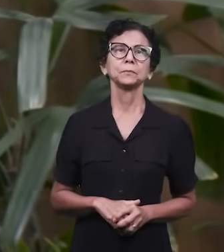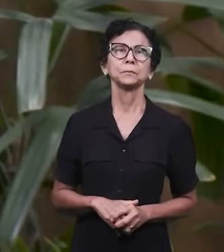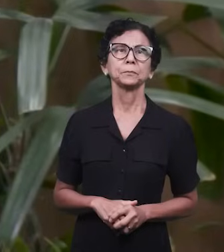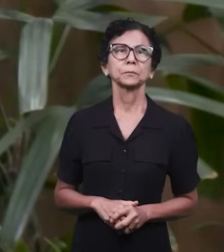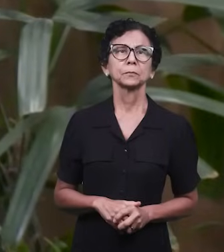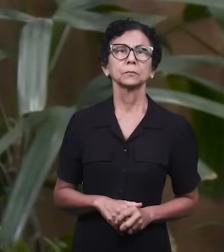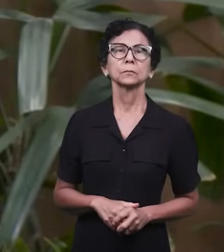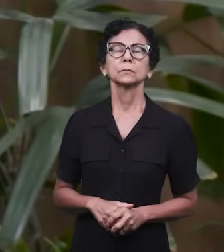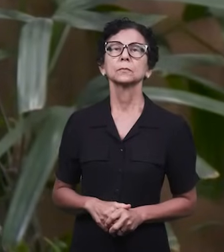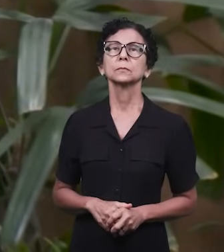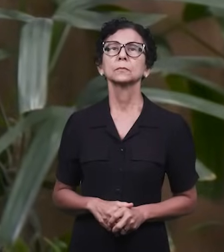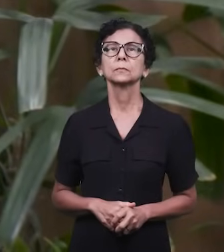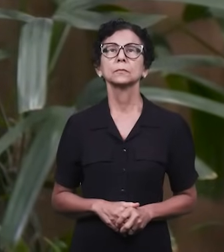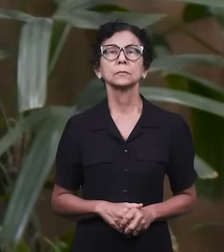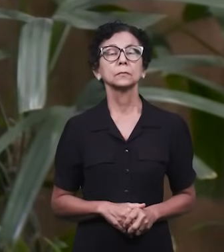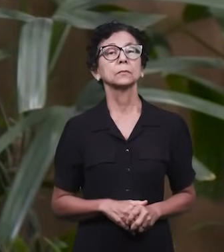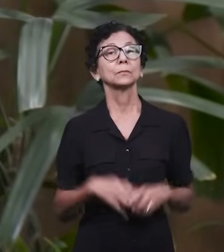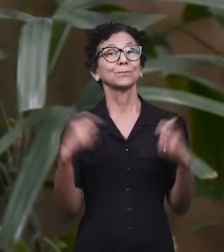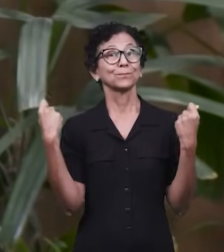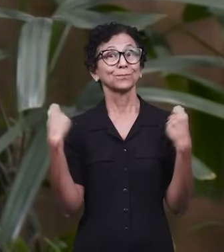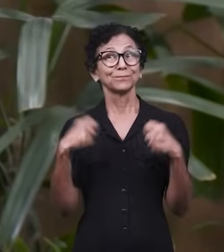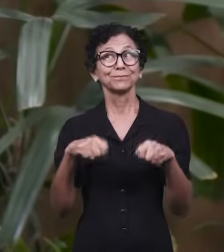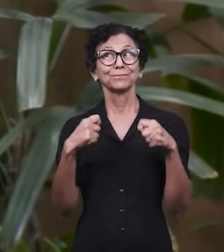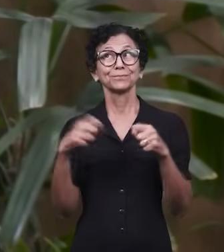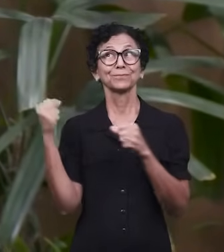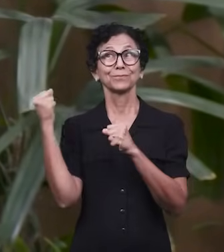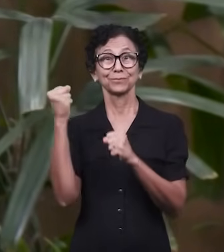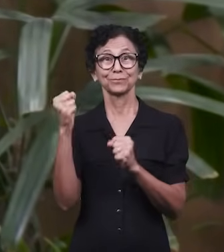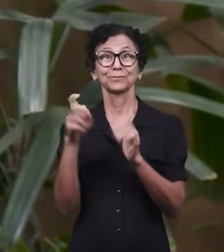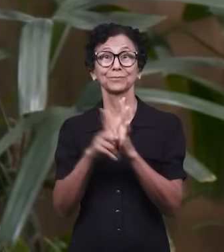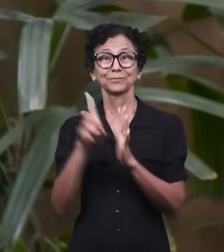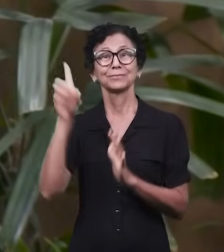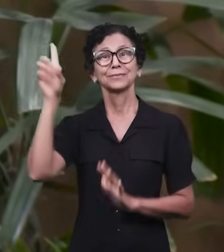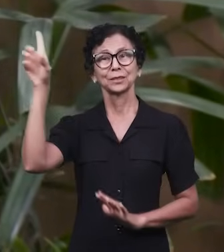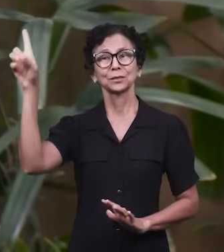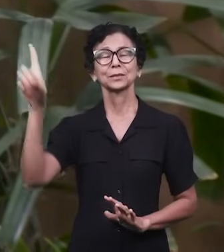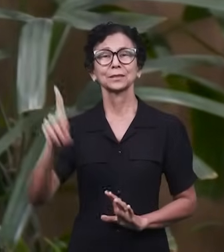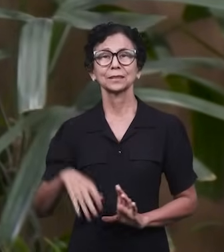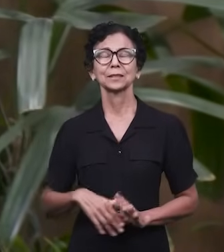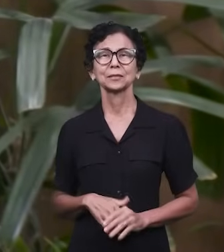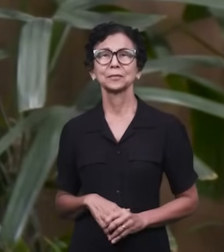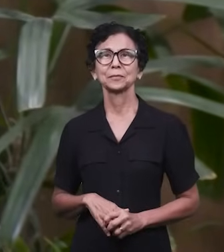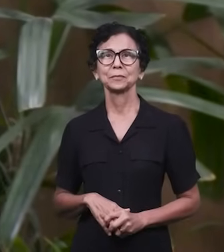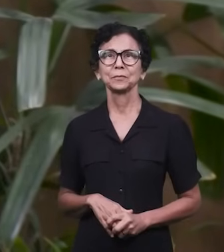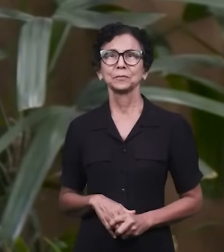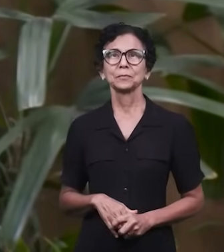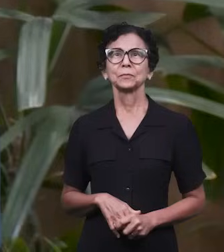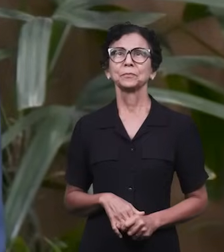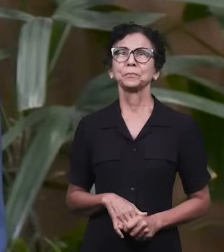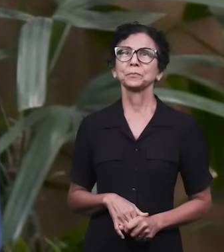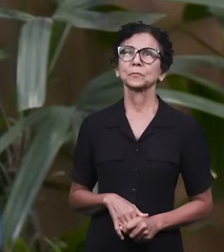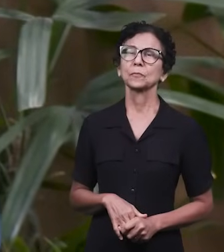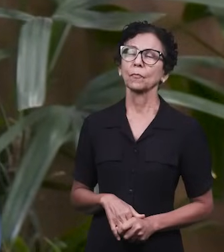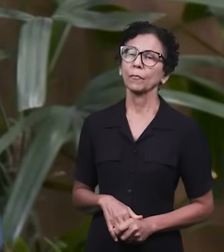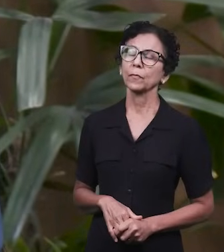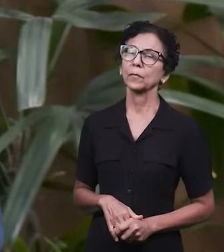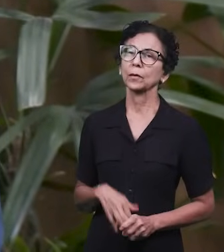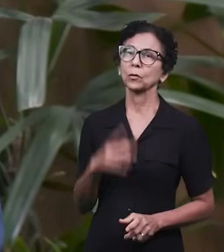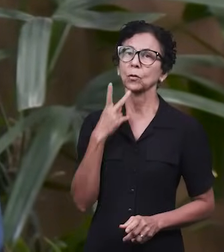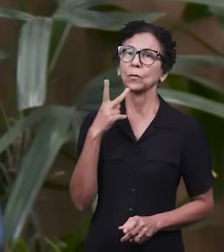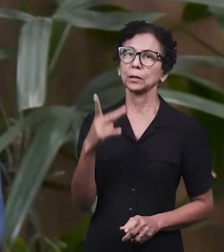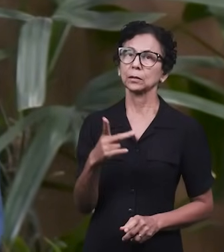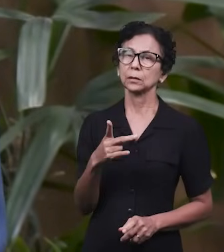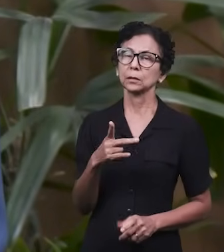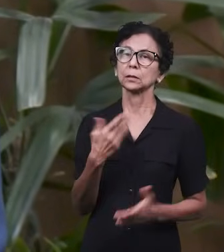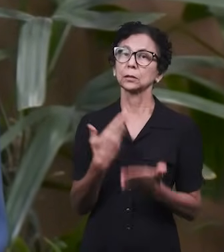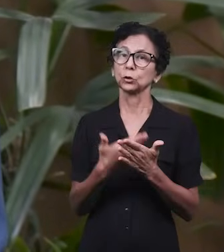precisamos da operação de Deus. Então, não estou falando que não é para estudar. Eu estou falando que é para estudar confiando no Senhor.